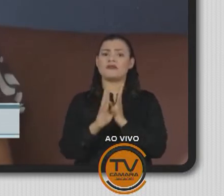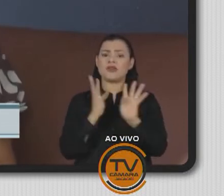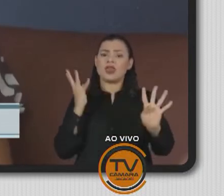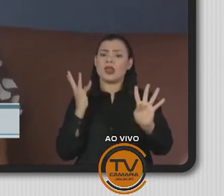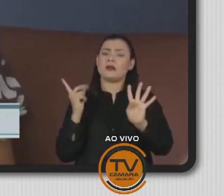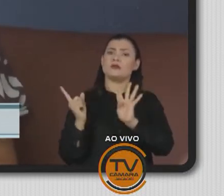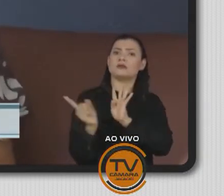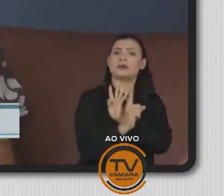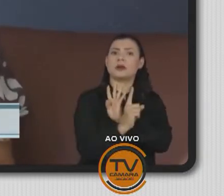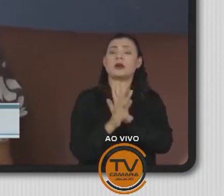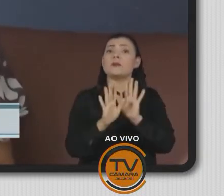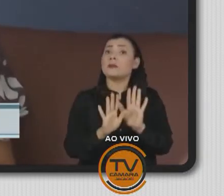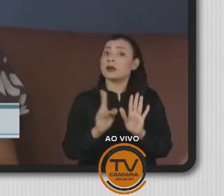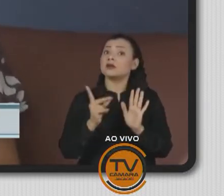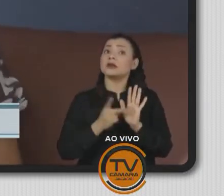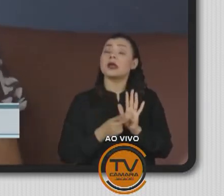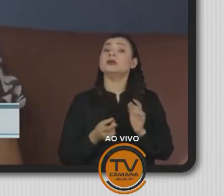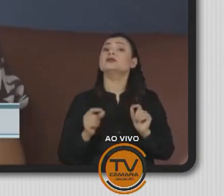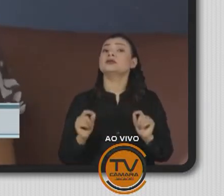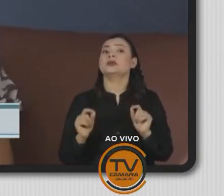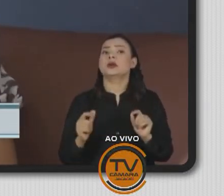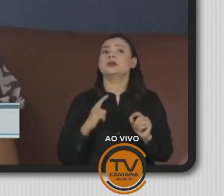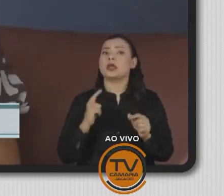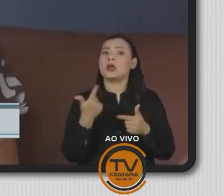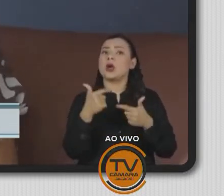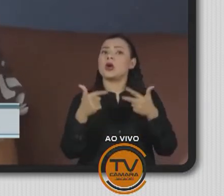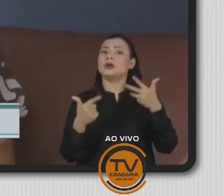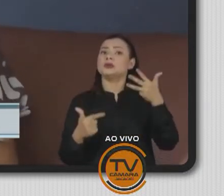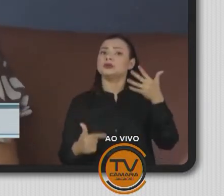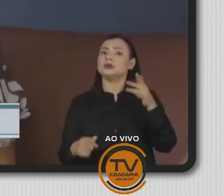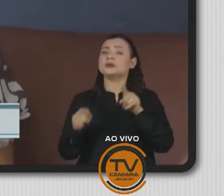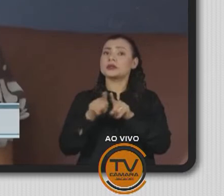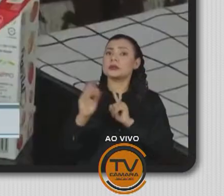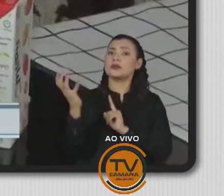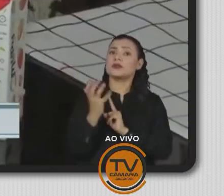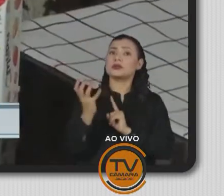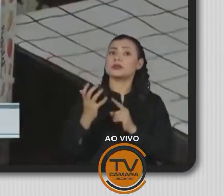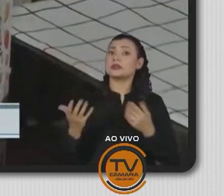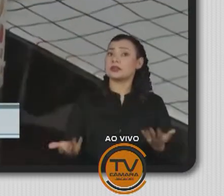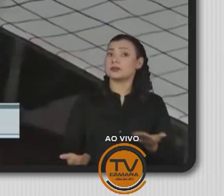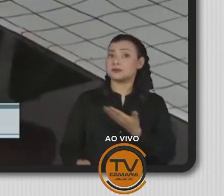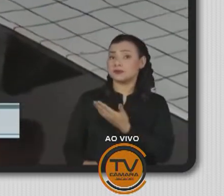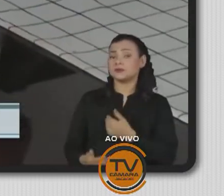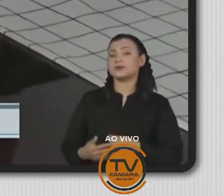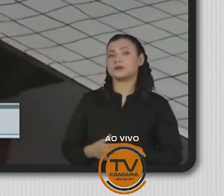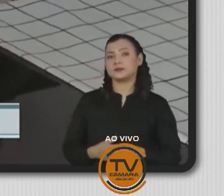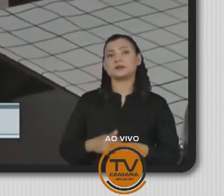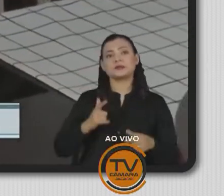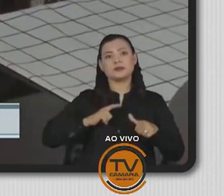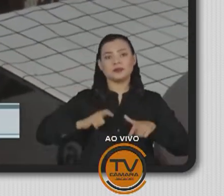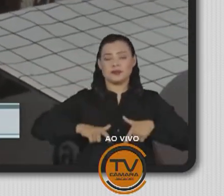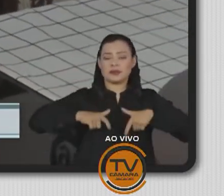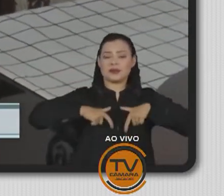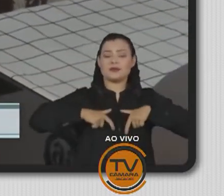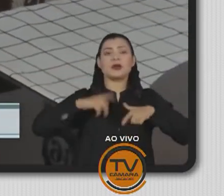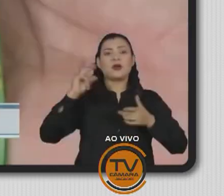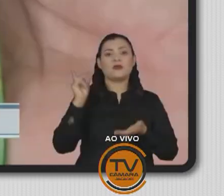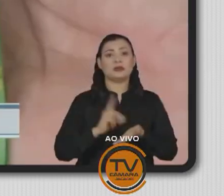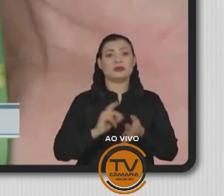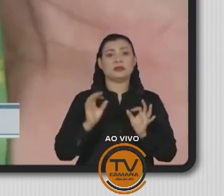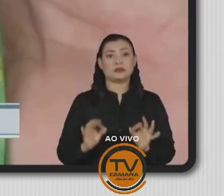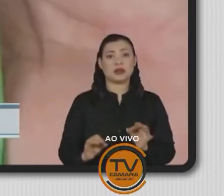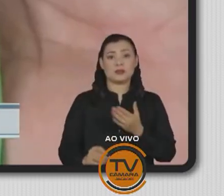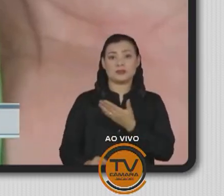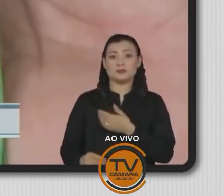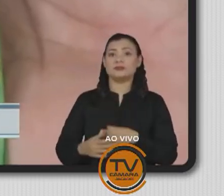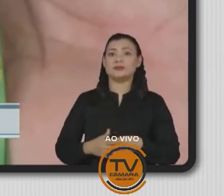frente, por exemplo, mas eles não levam em consideração outras coisas que podem estar impactando ali. Agora, ambas têm um documento oficial